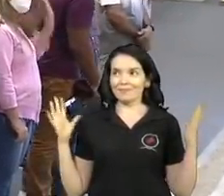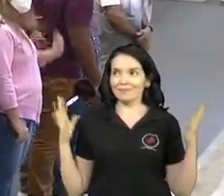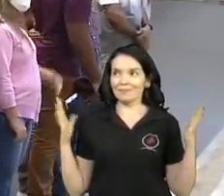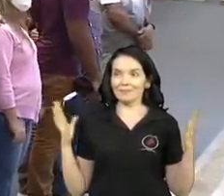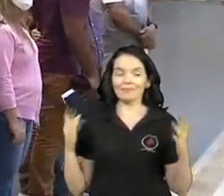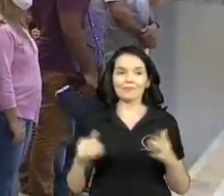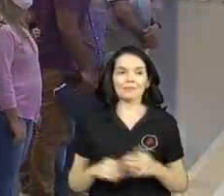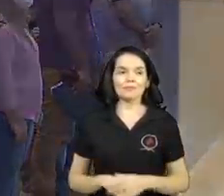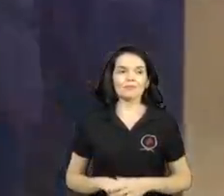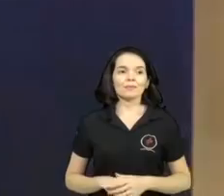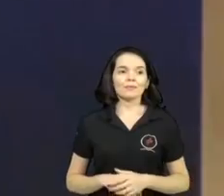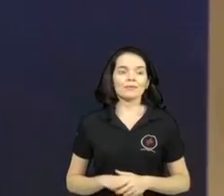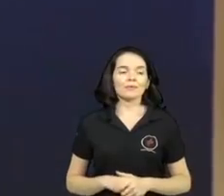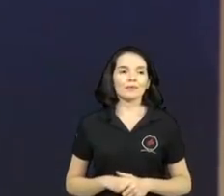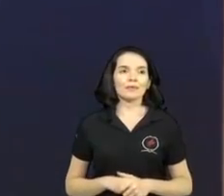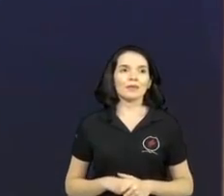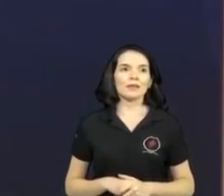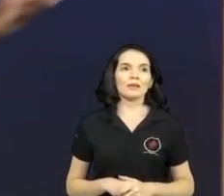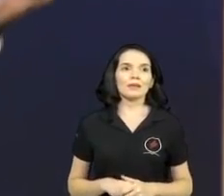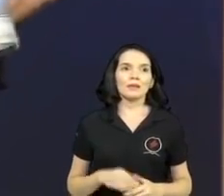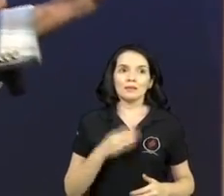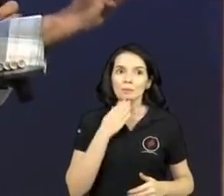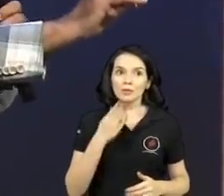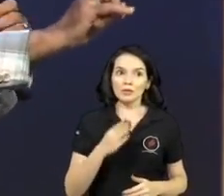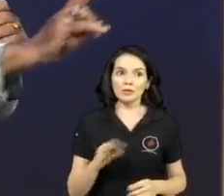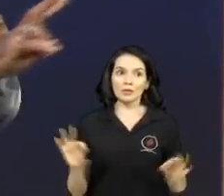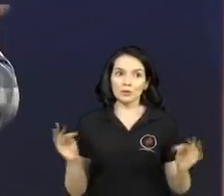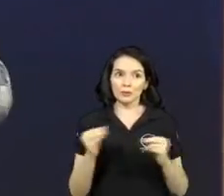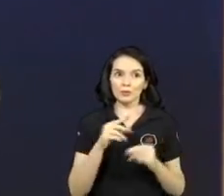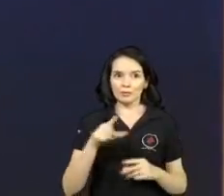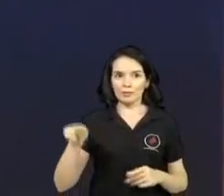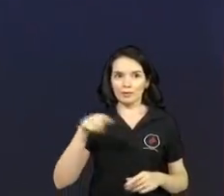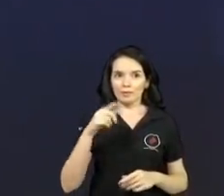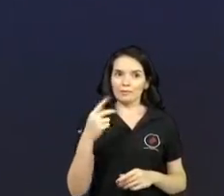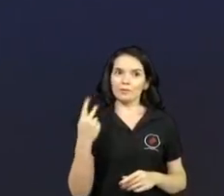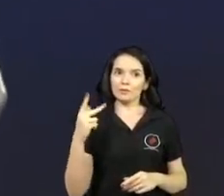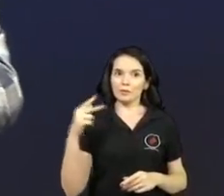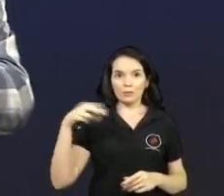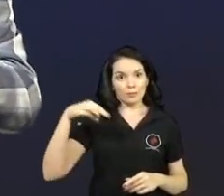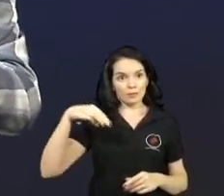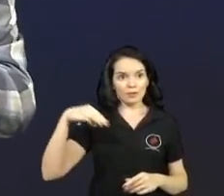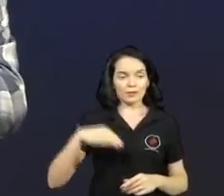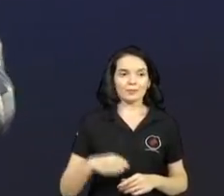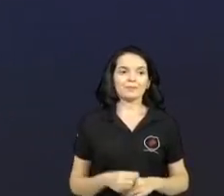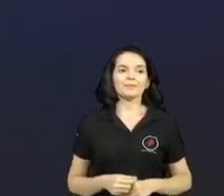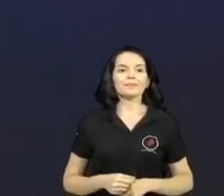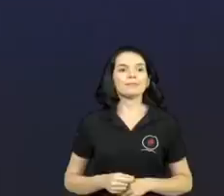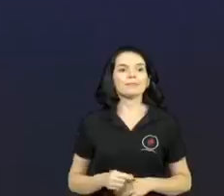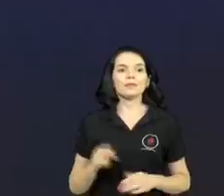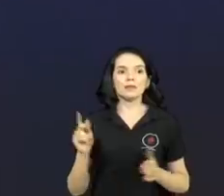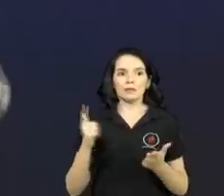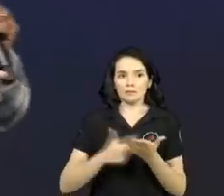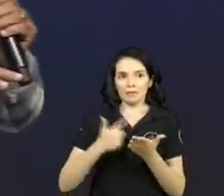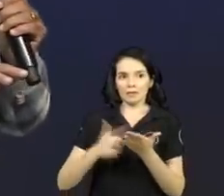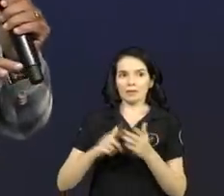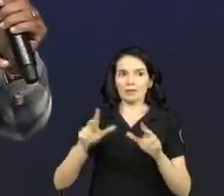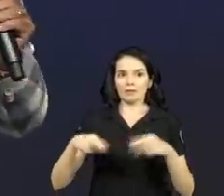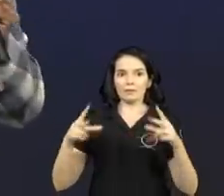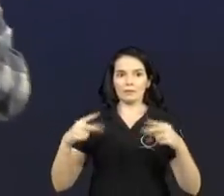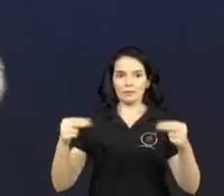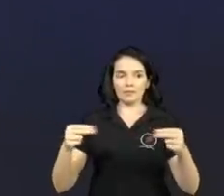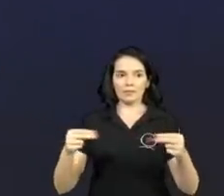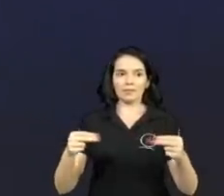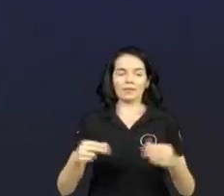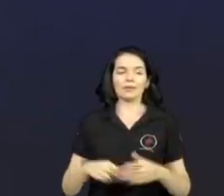Eu vou pedir a todos vocês que estão na frente, 2 minutinhos, nós vamos entregar um livro meu de presente para você